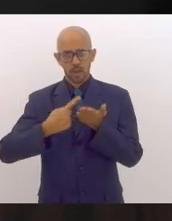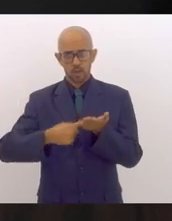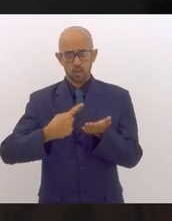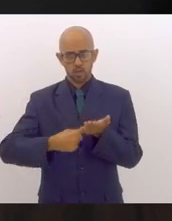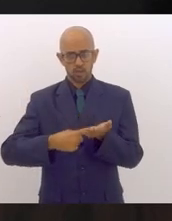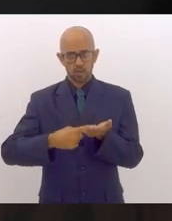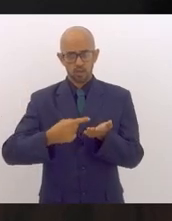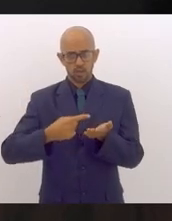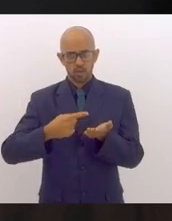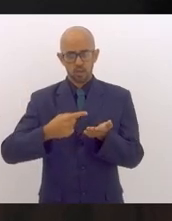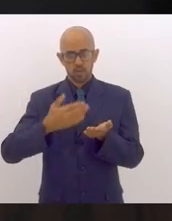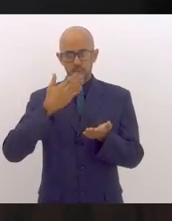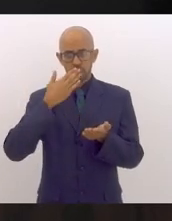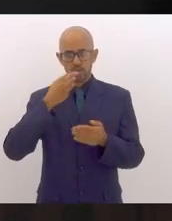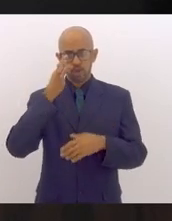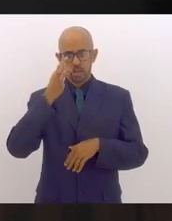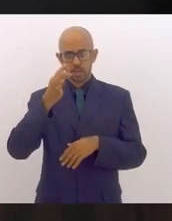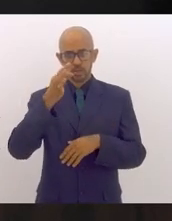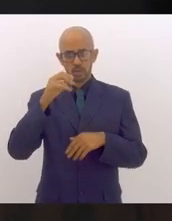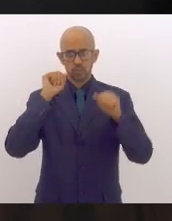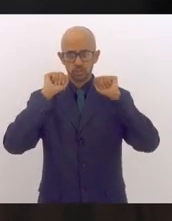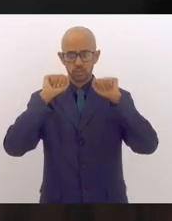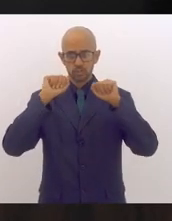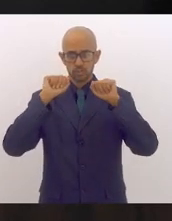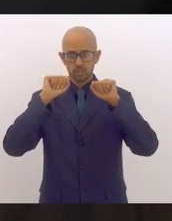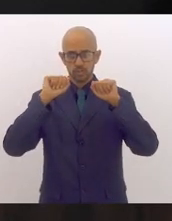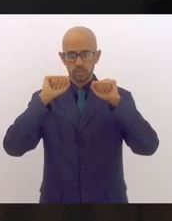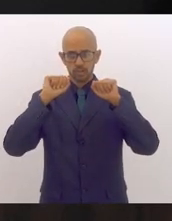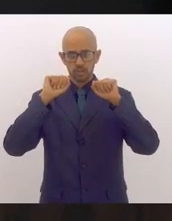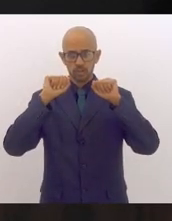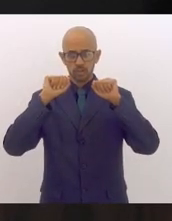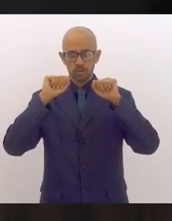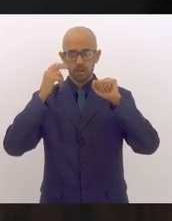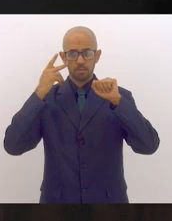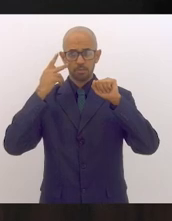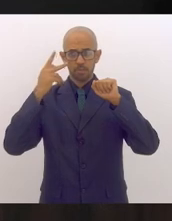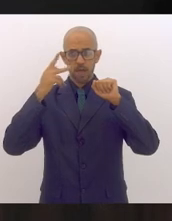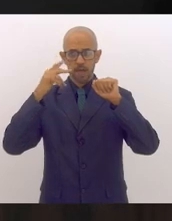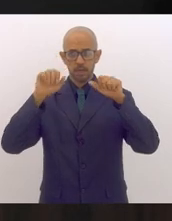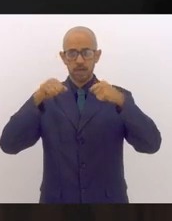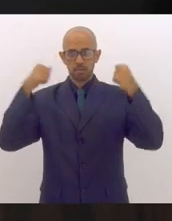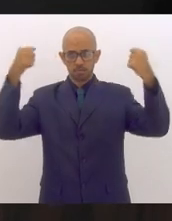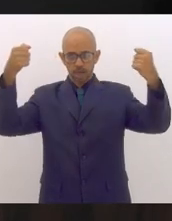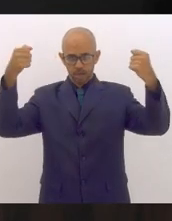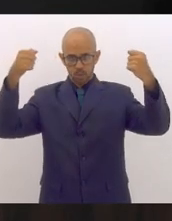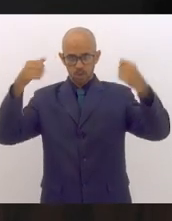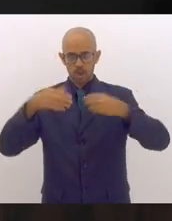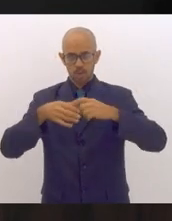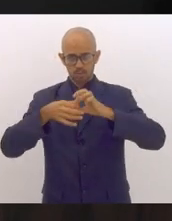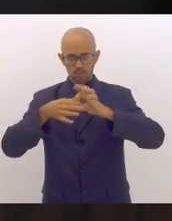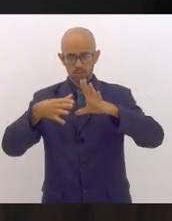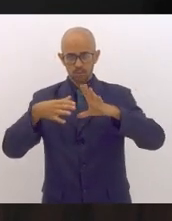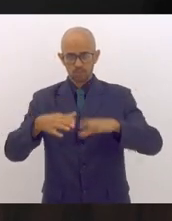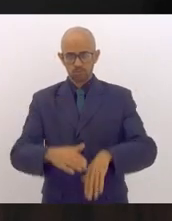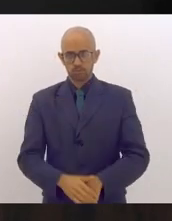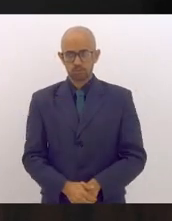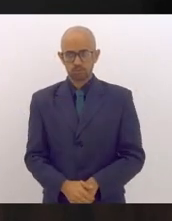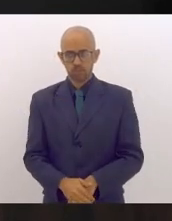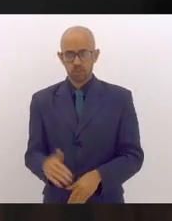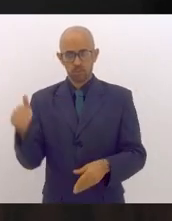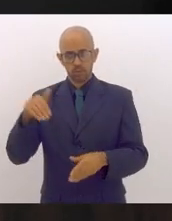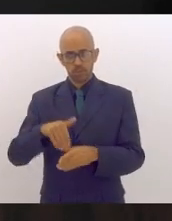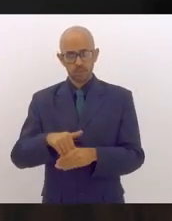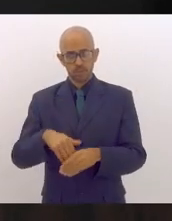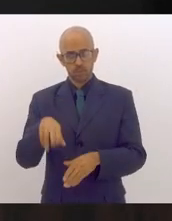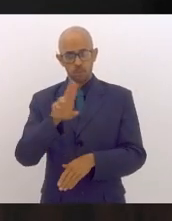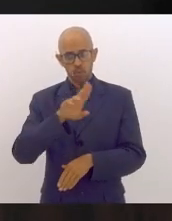chama a atenção da assessoria para que possa abrir o painel. É votação nominal